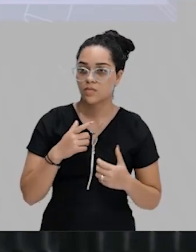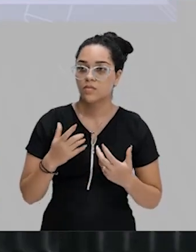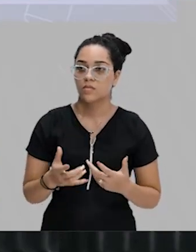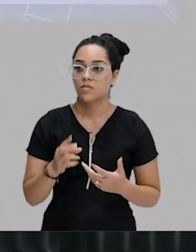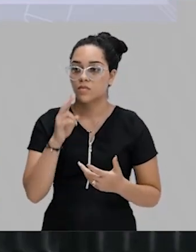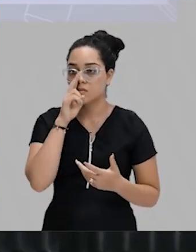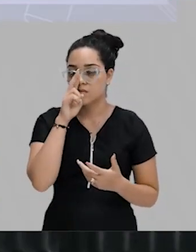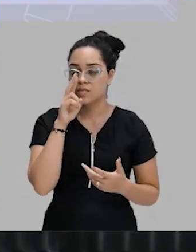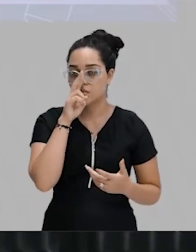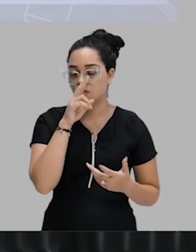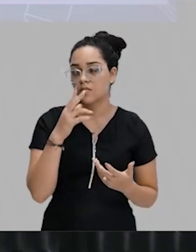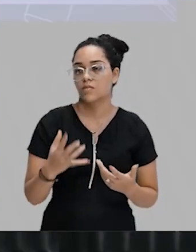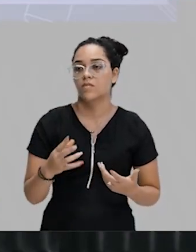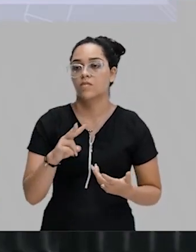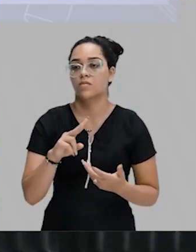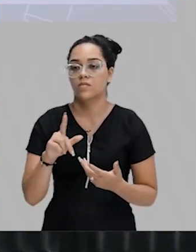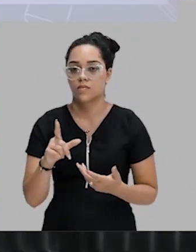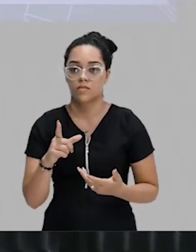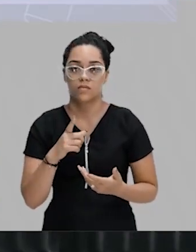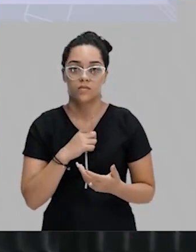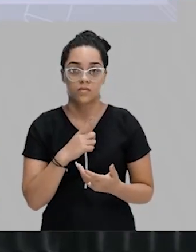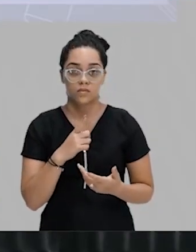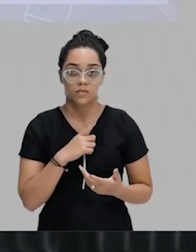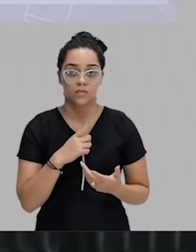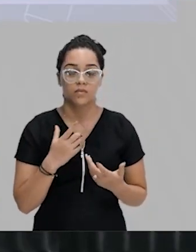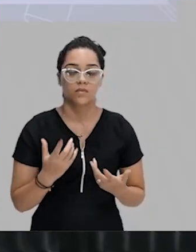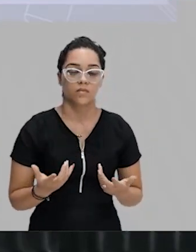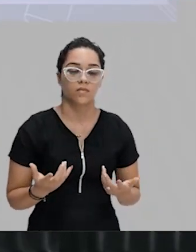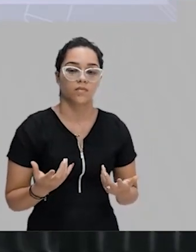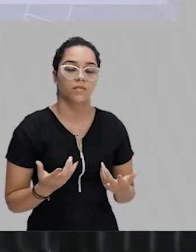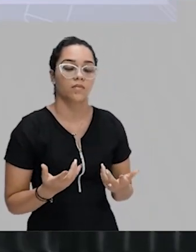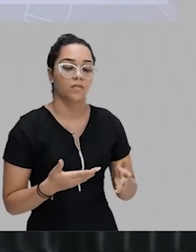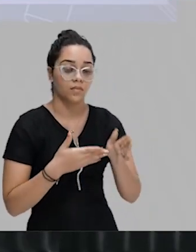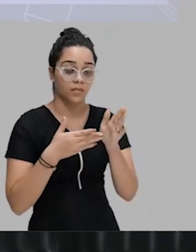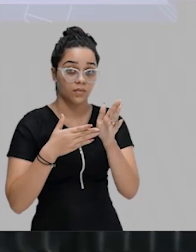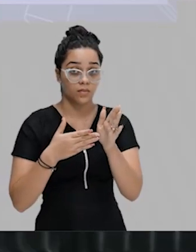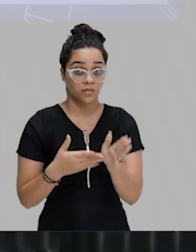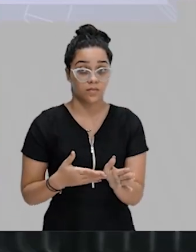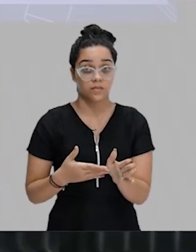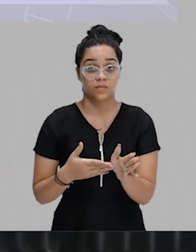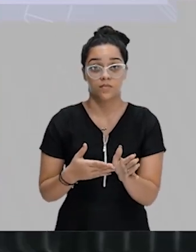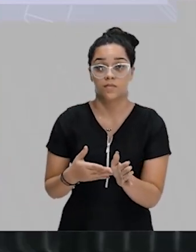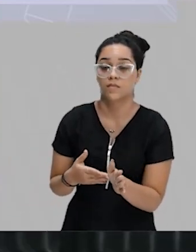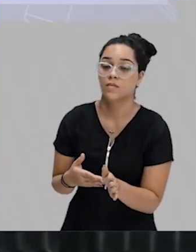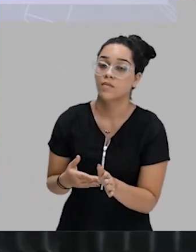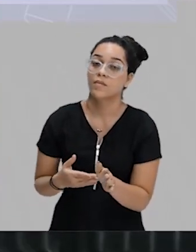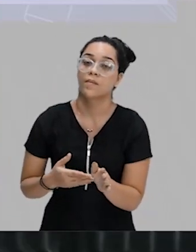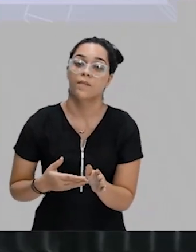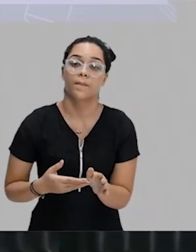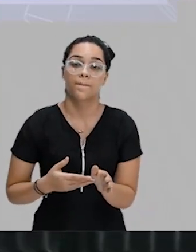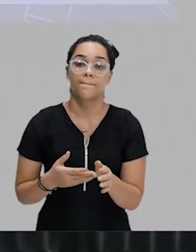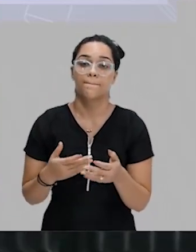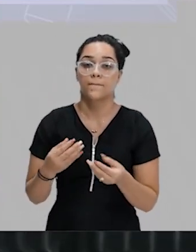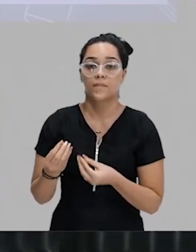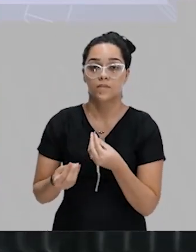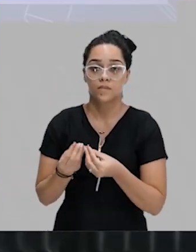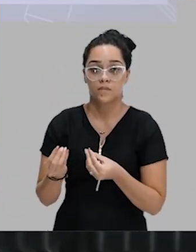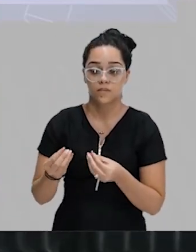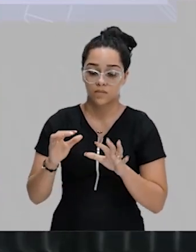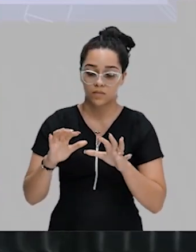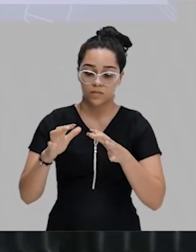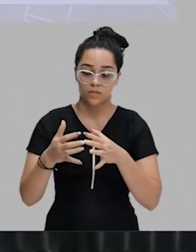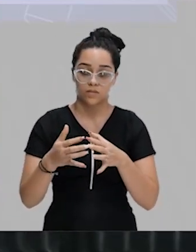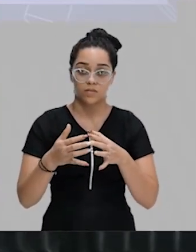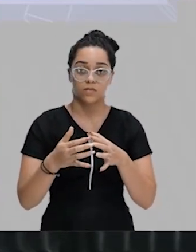com poder centralizado que vai exercer, ele iria manter essa nobreza como classe